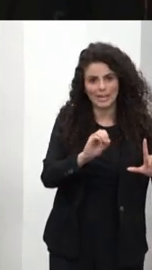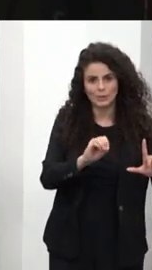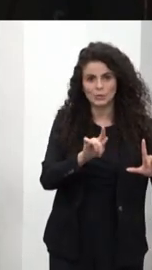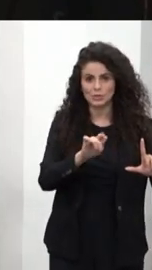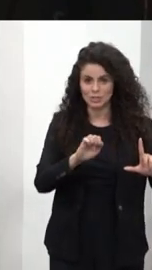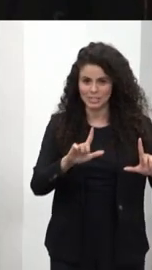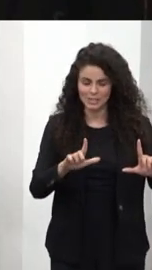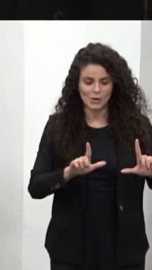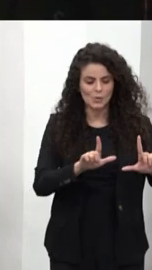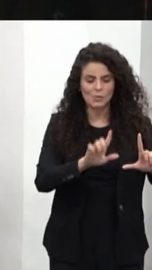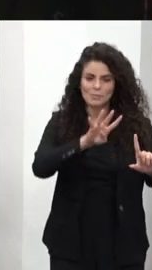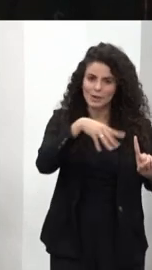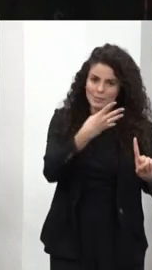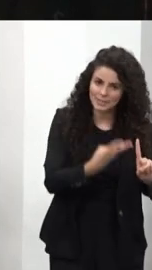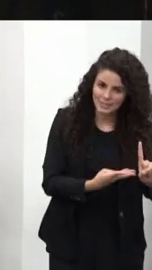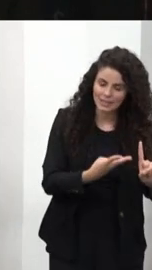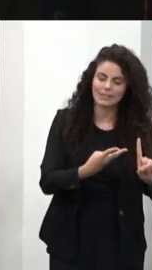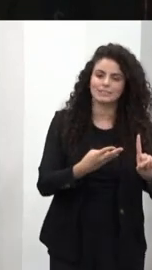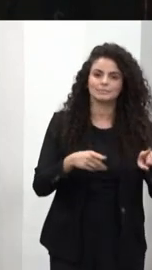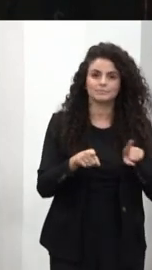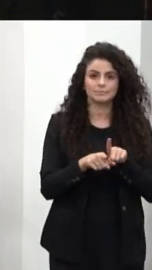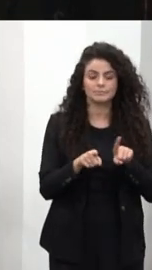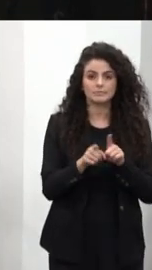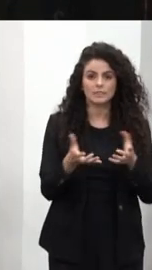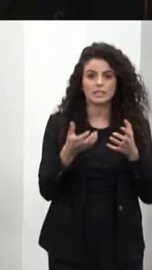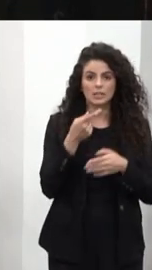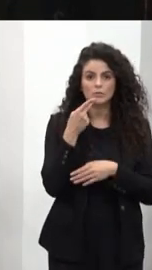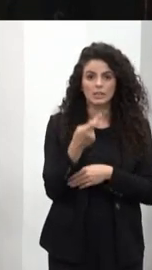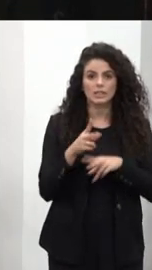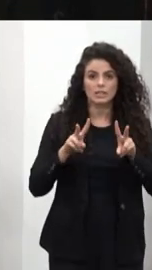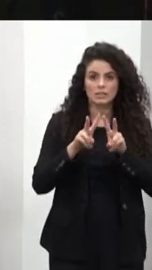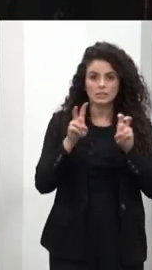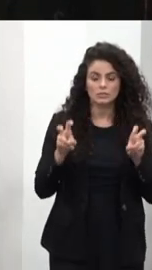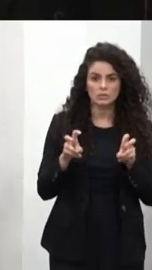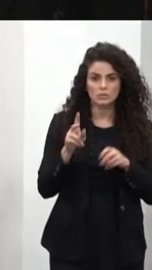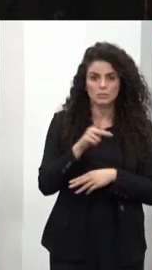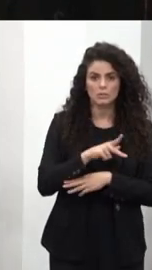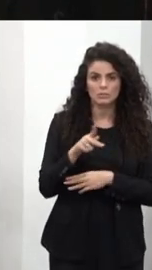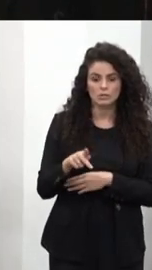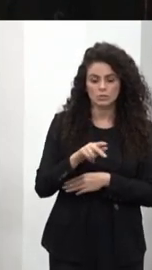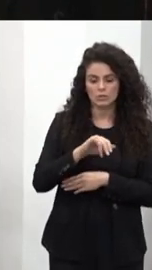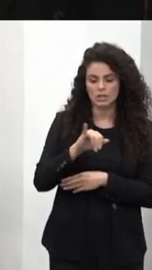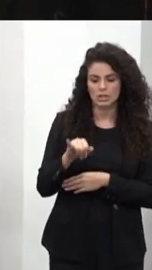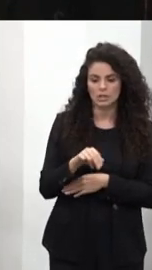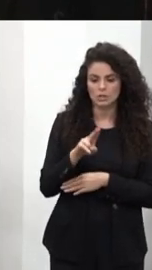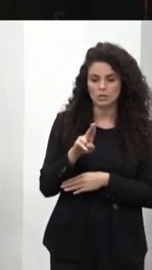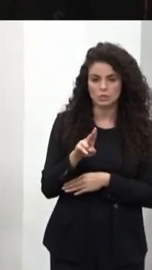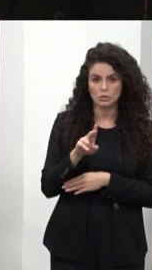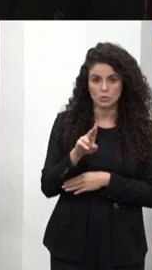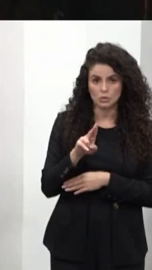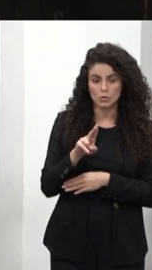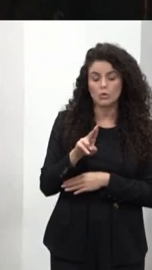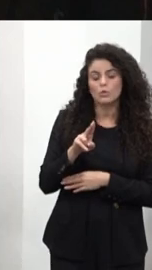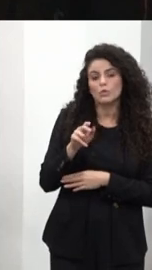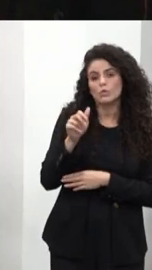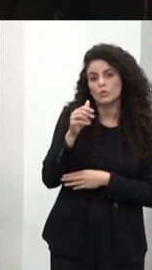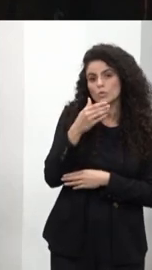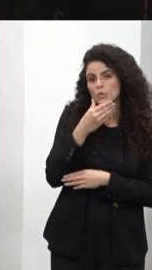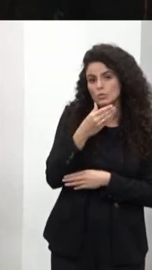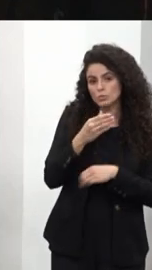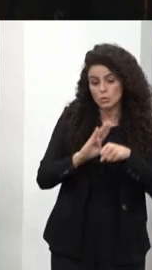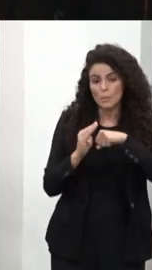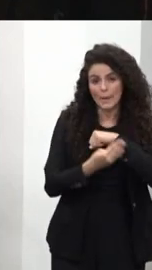também gostaria de falar sobre o caso que tá acontecendo com a professora judo do Muquém também que tá sendo perseguida